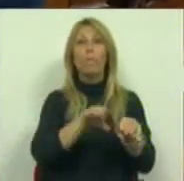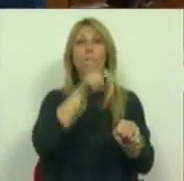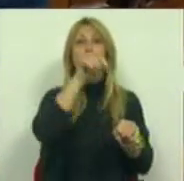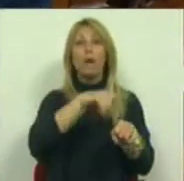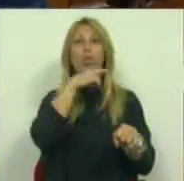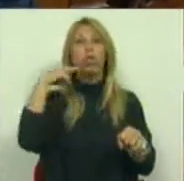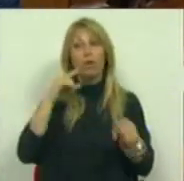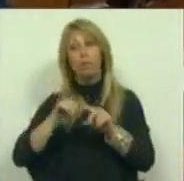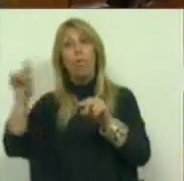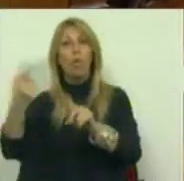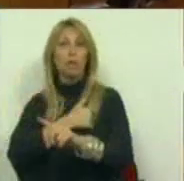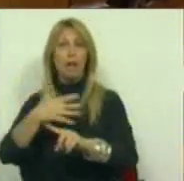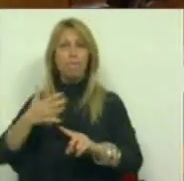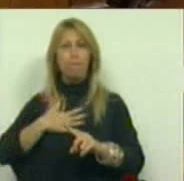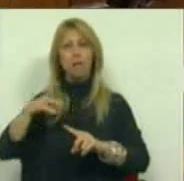portuguesas.